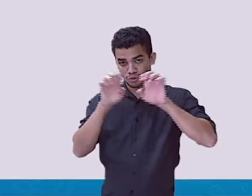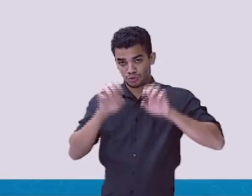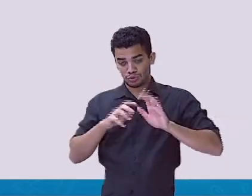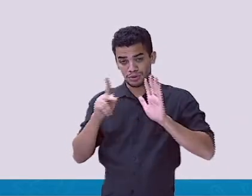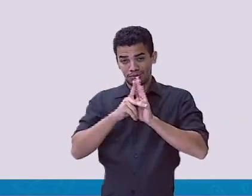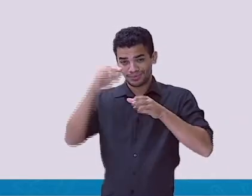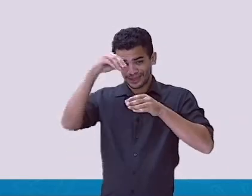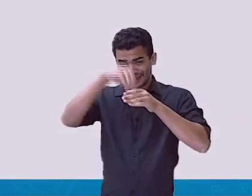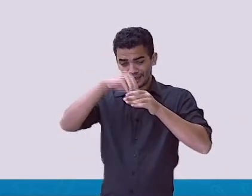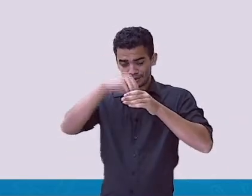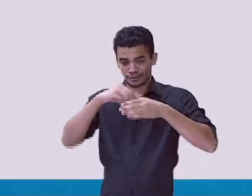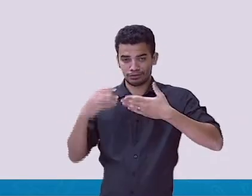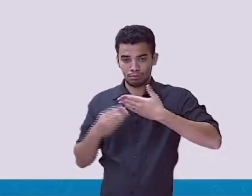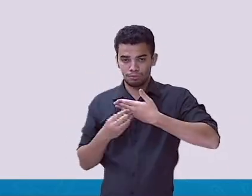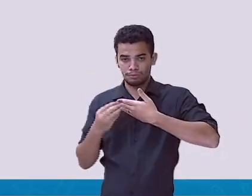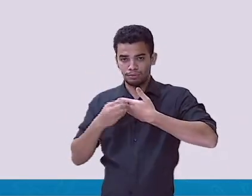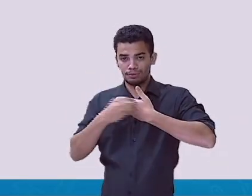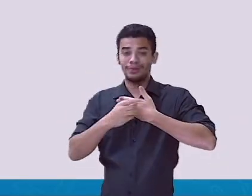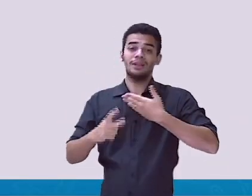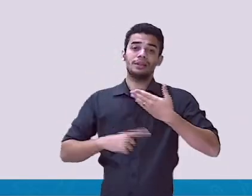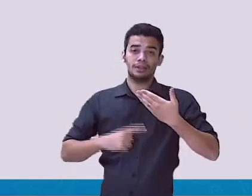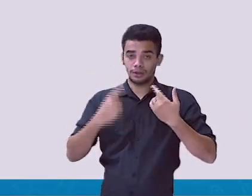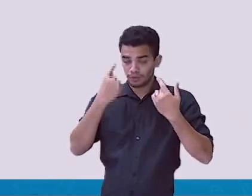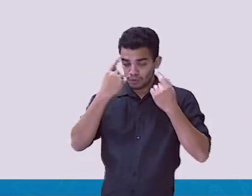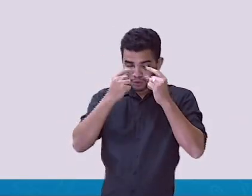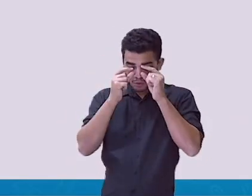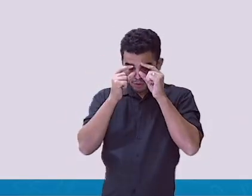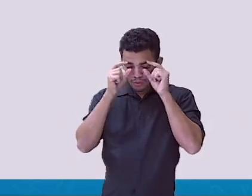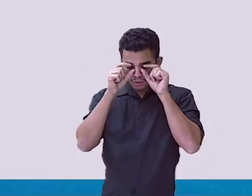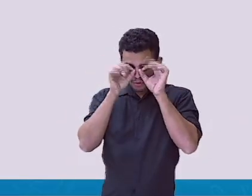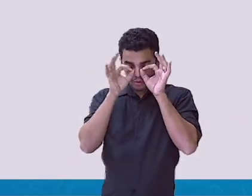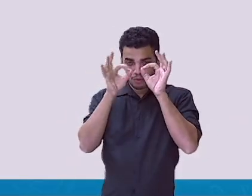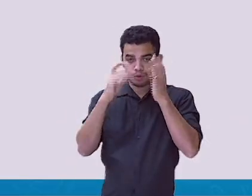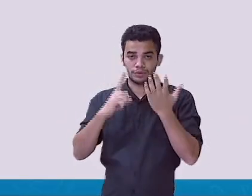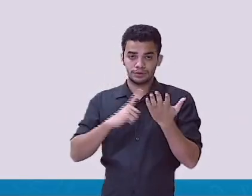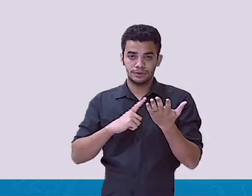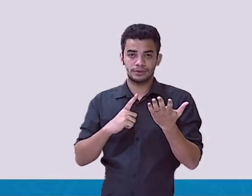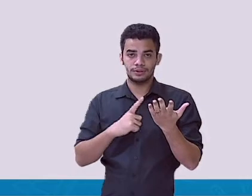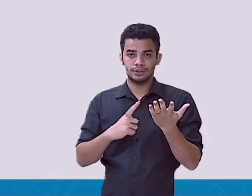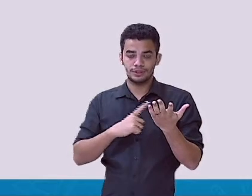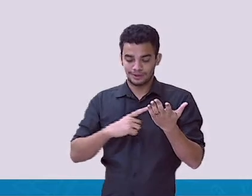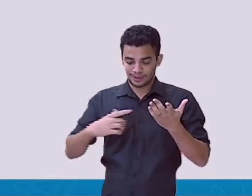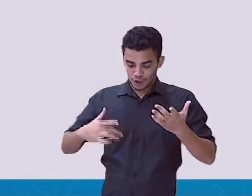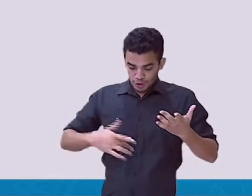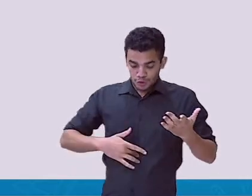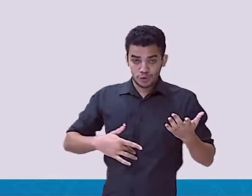corpo, ele vai ter os olhos, o estômago, o coração, glândula